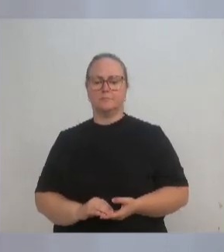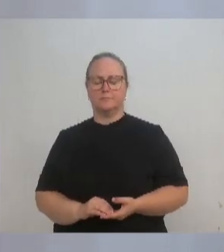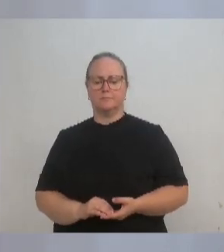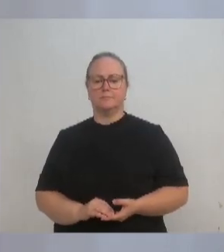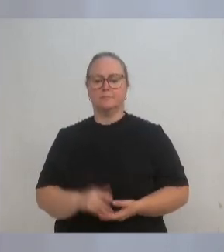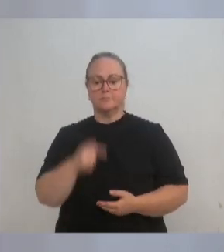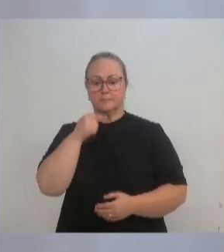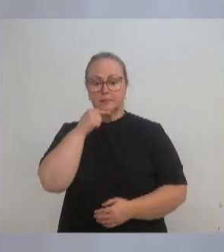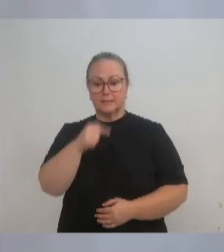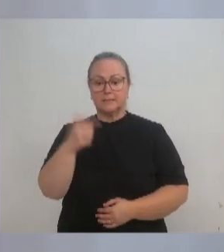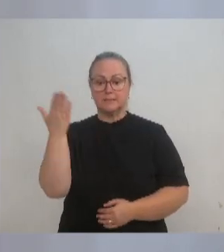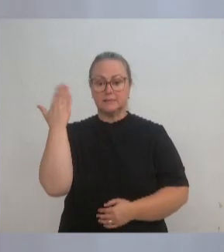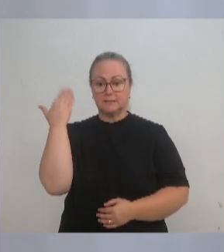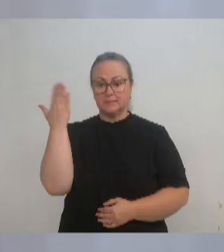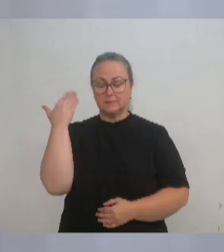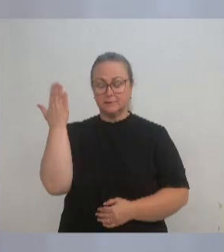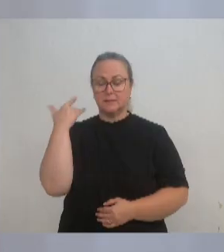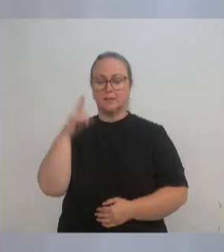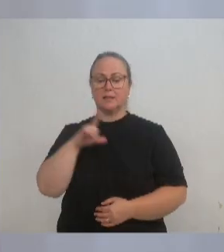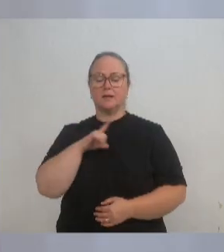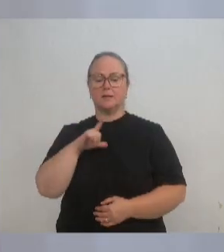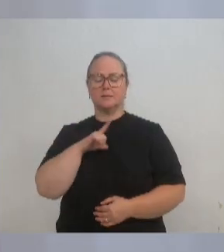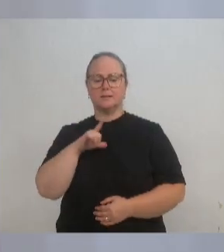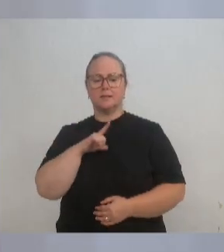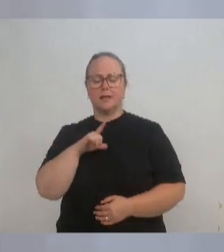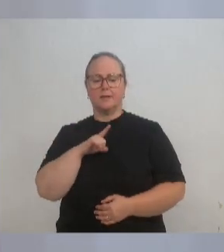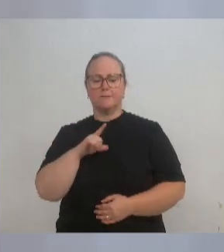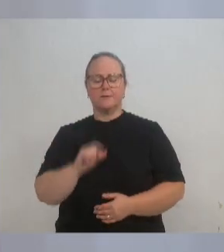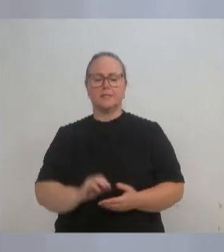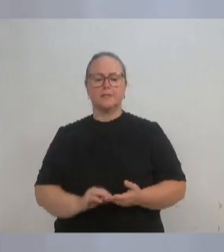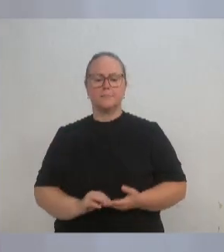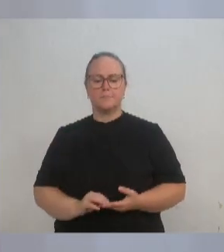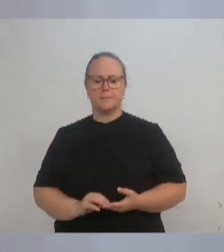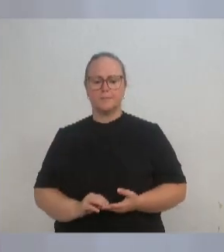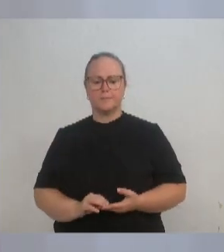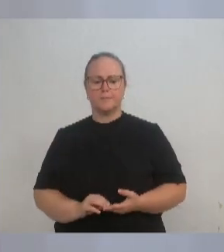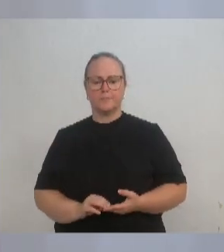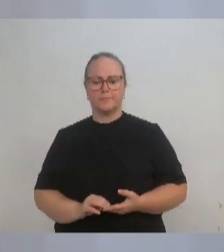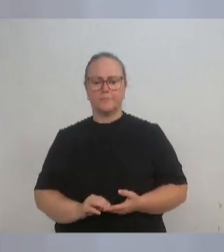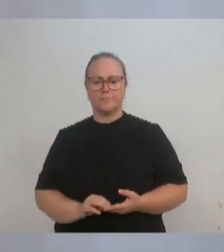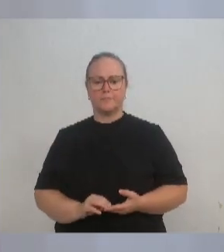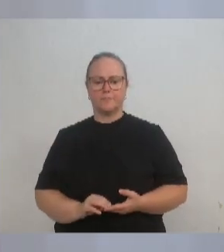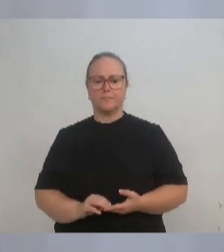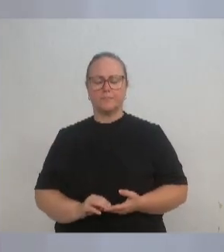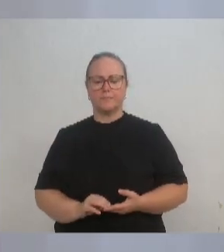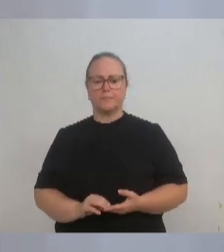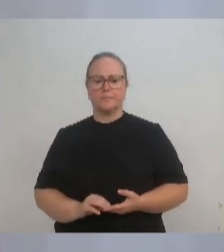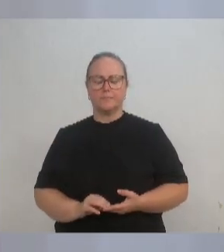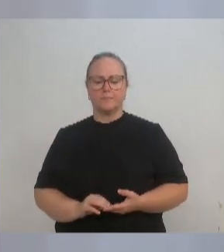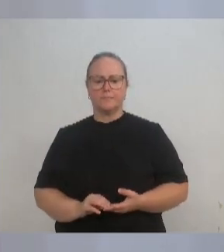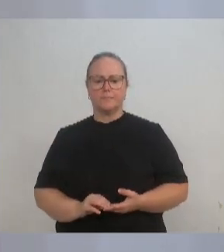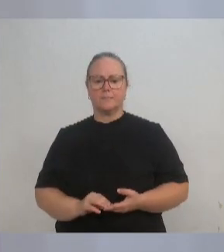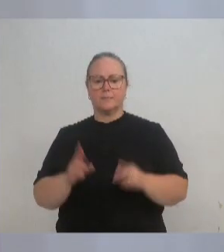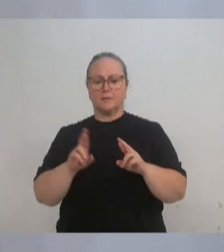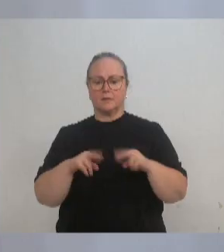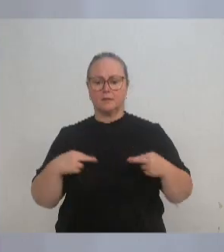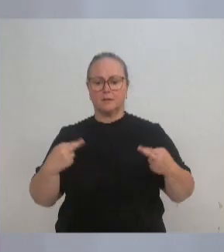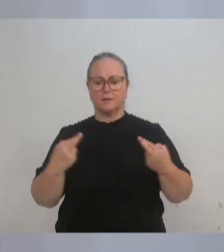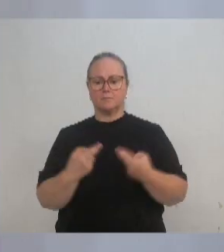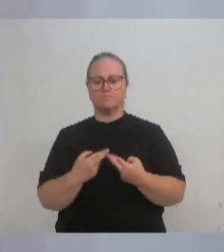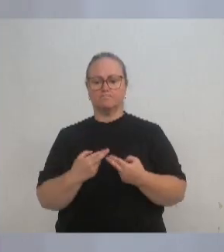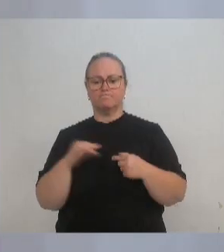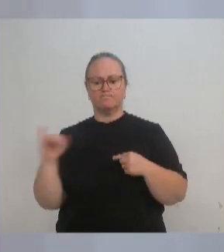Semana passada tivemos aqui uma reunião muito